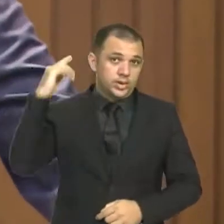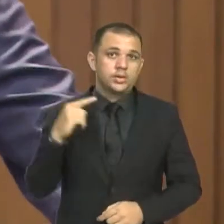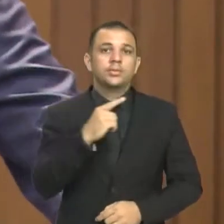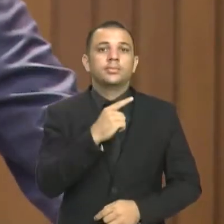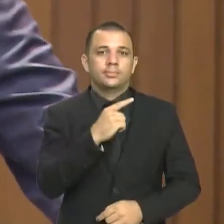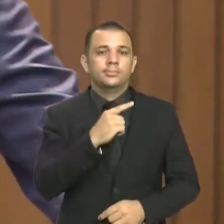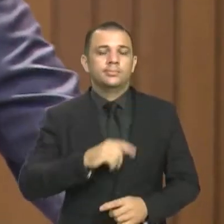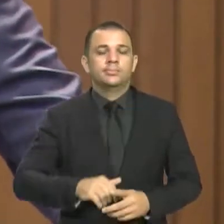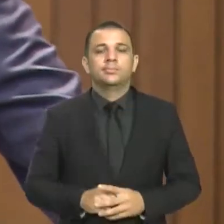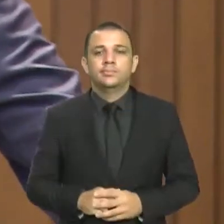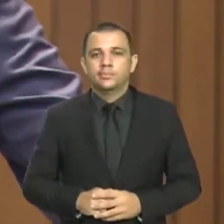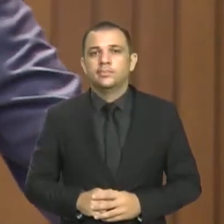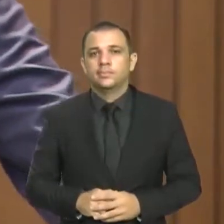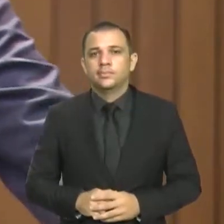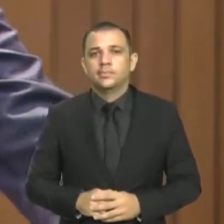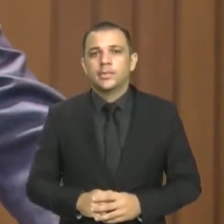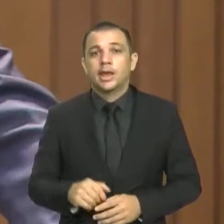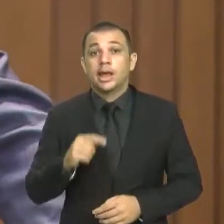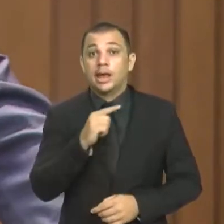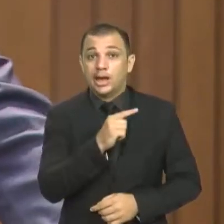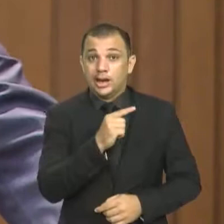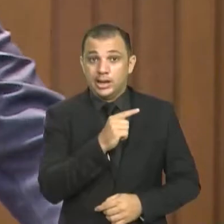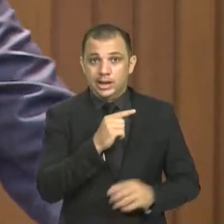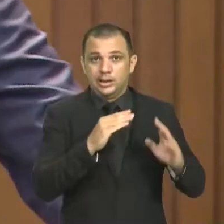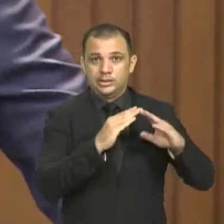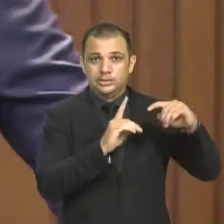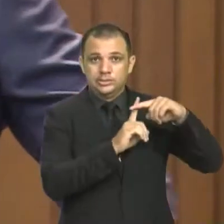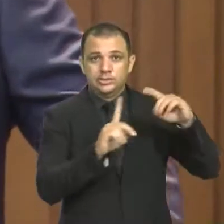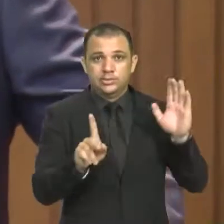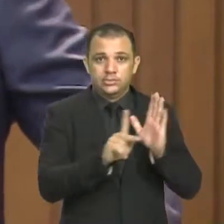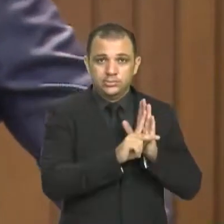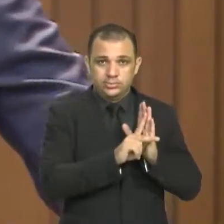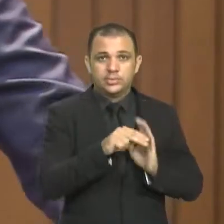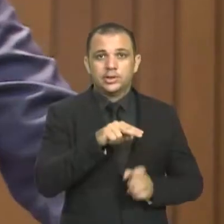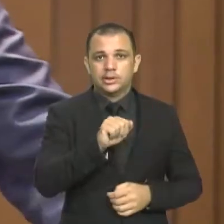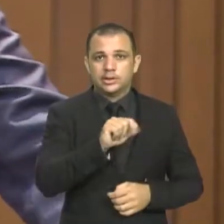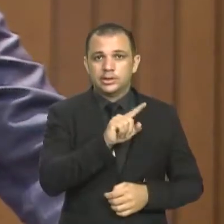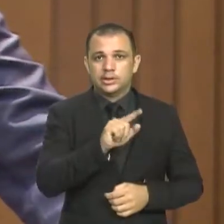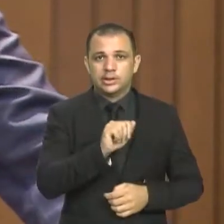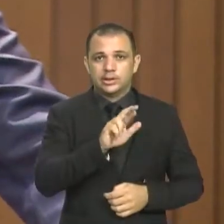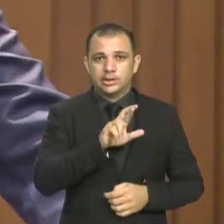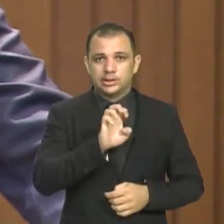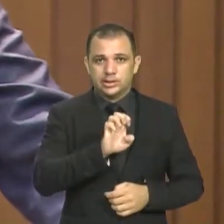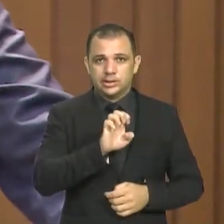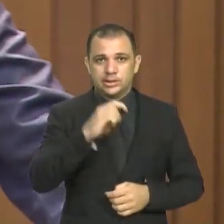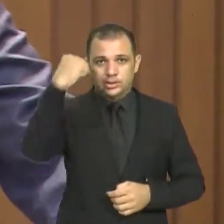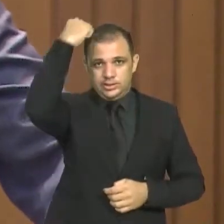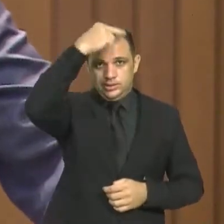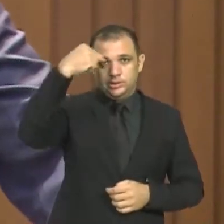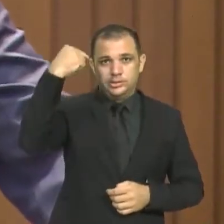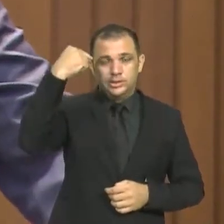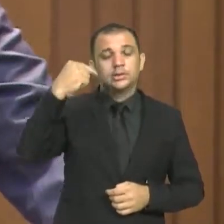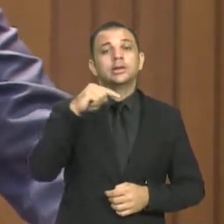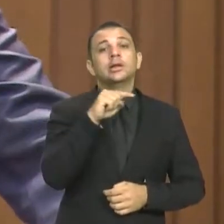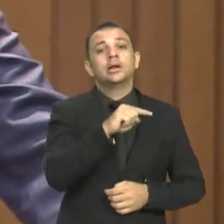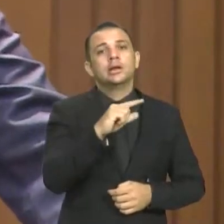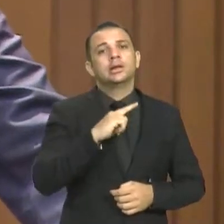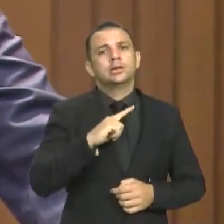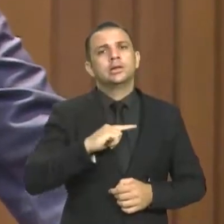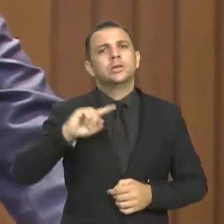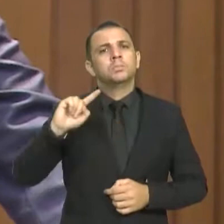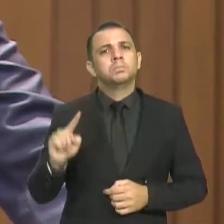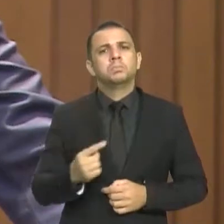Nazaré. Um evento que reúne milhares e milhares de pessoas todos os anos. E dessa